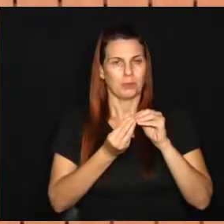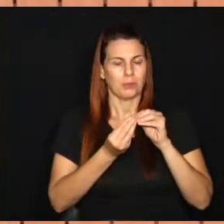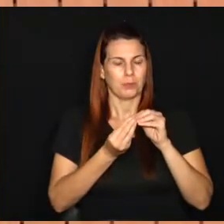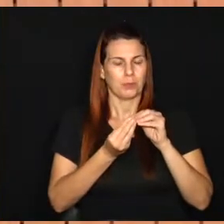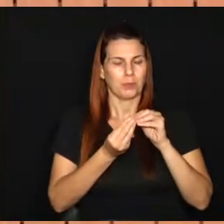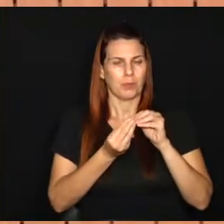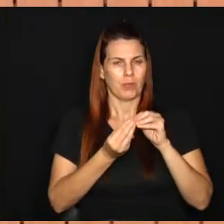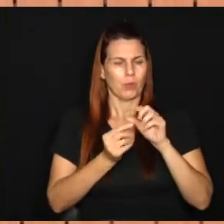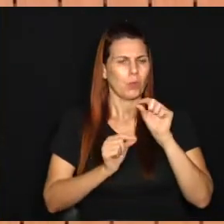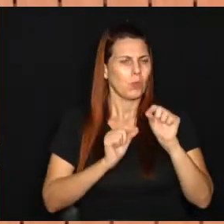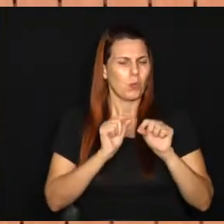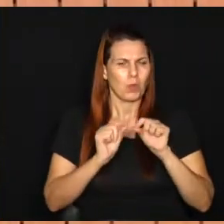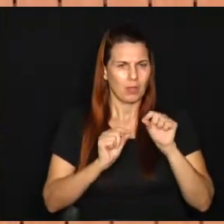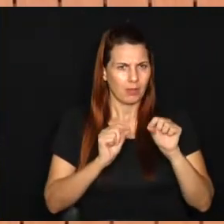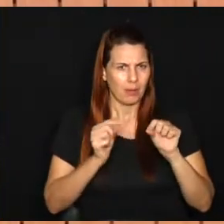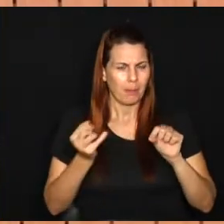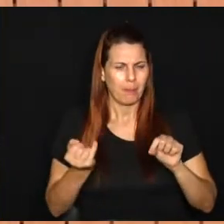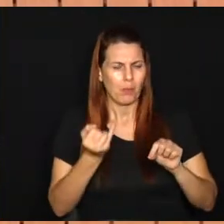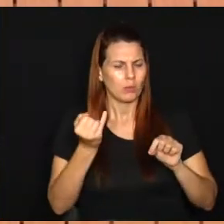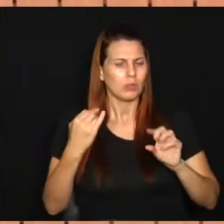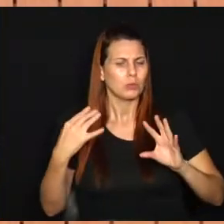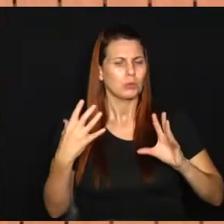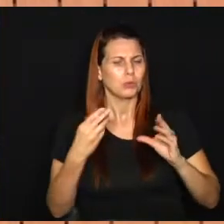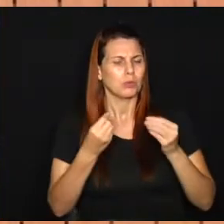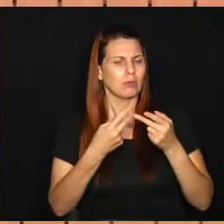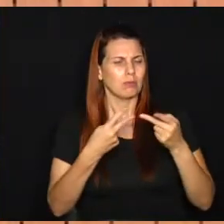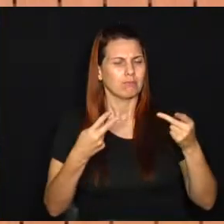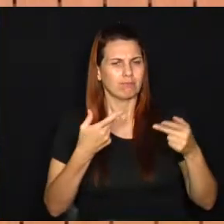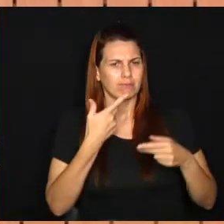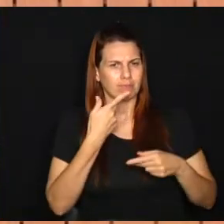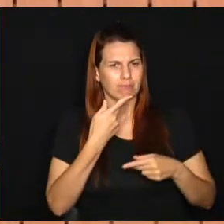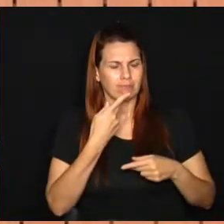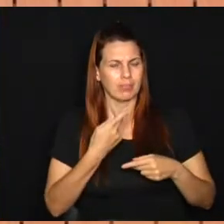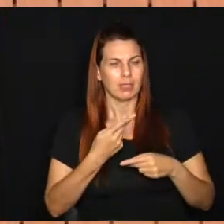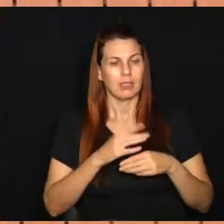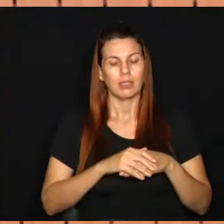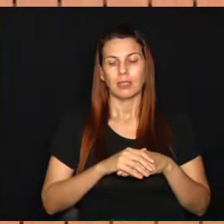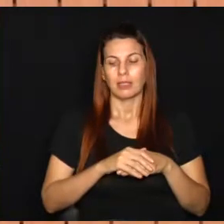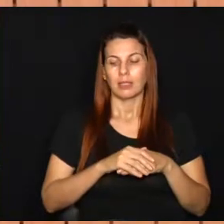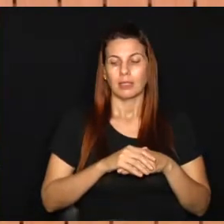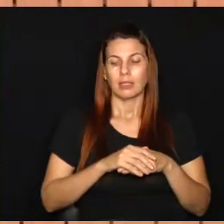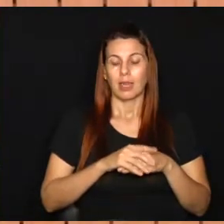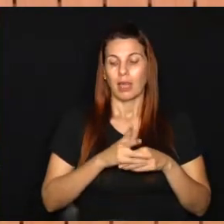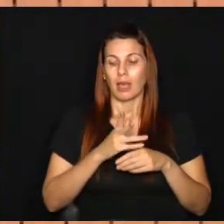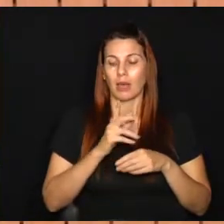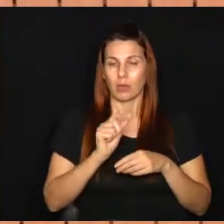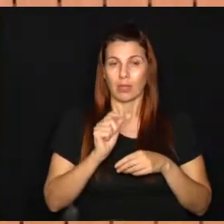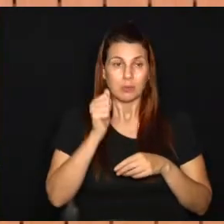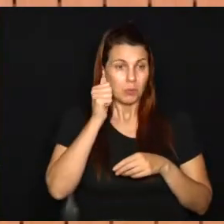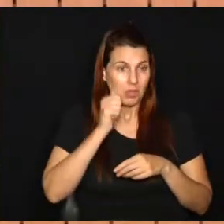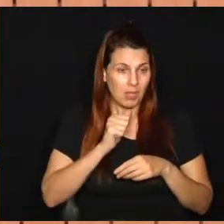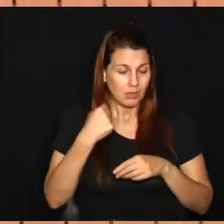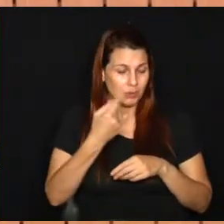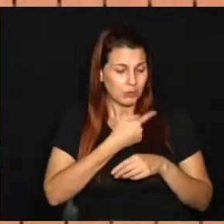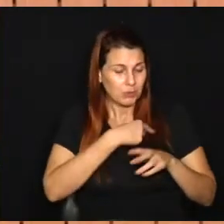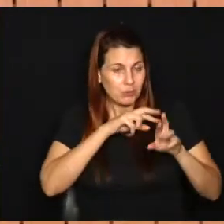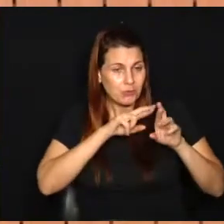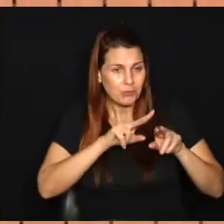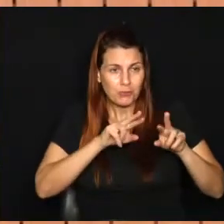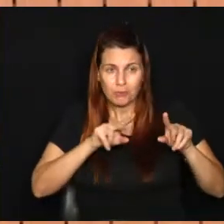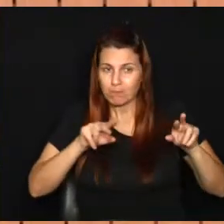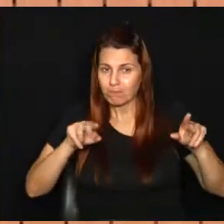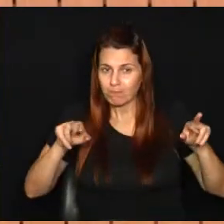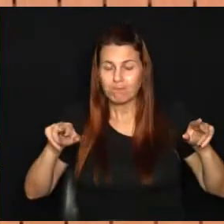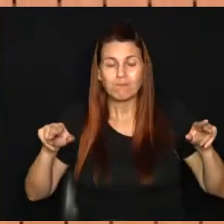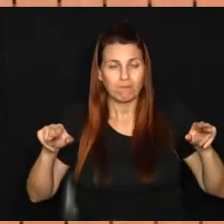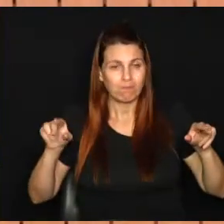que nós tiramos de ouro de tudo isso? Olha, eu acho que a gente tira de ouro que as mulheres, a gente tem uma diversidade enorme. Cada